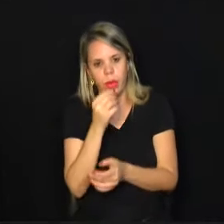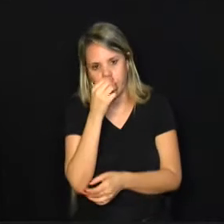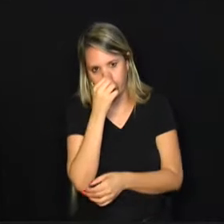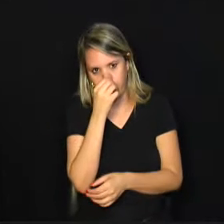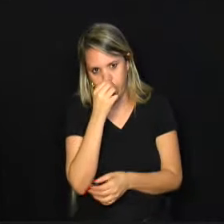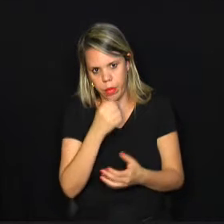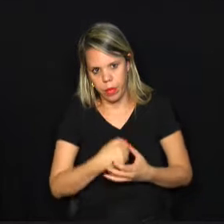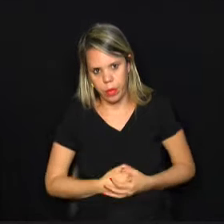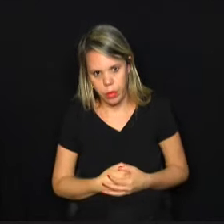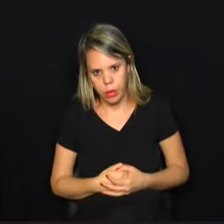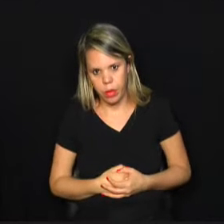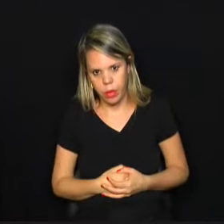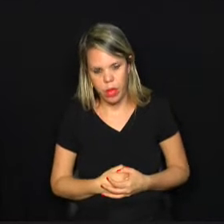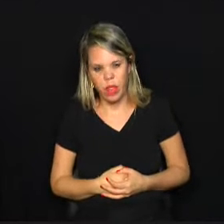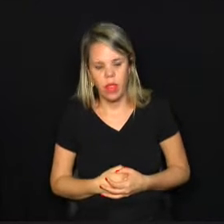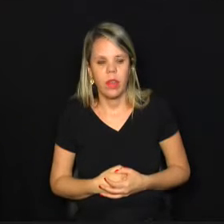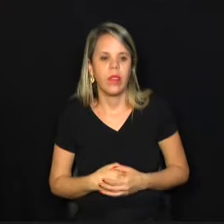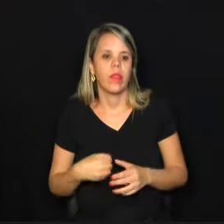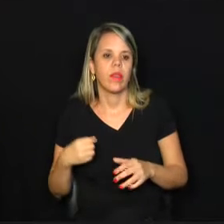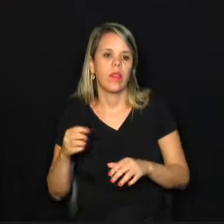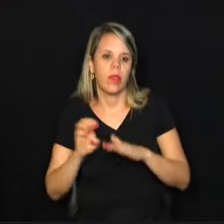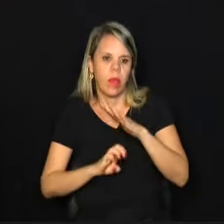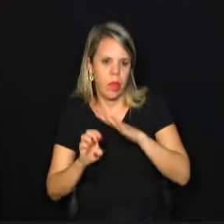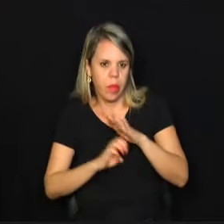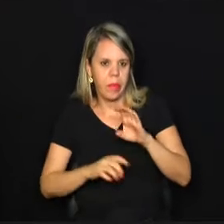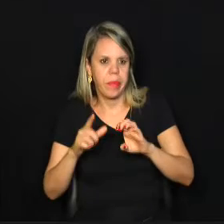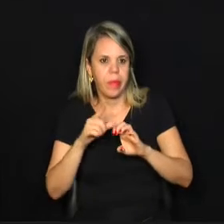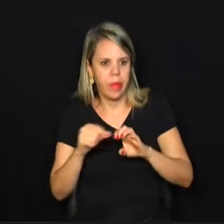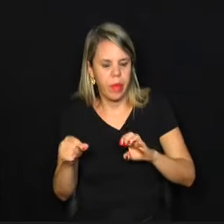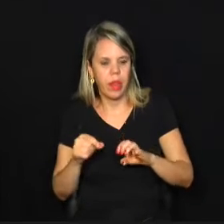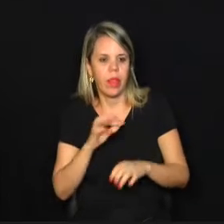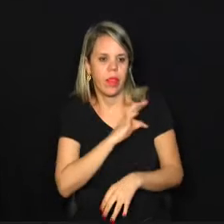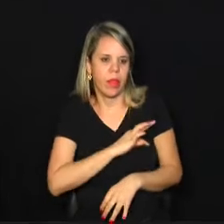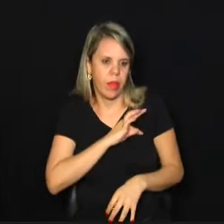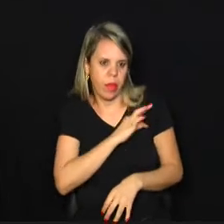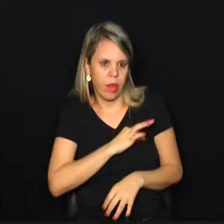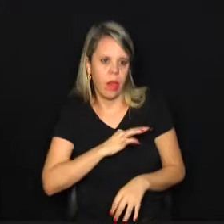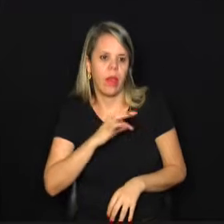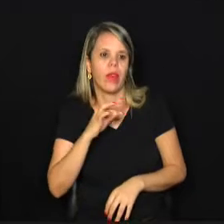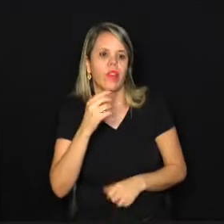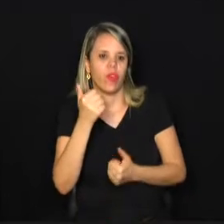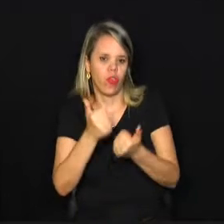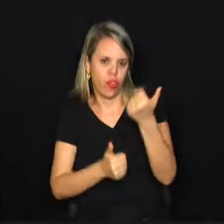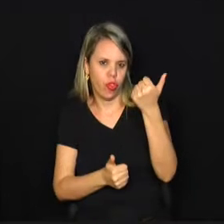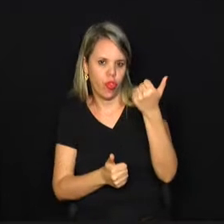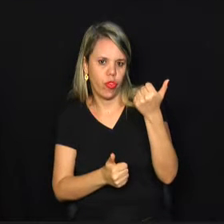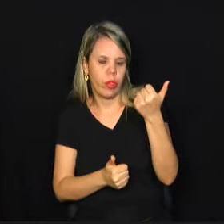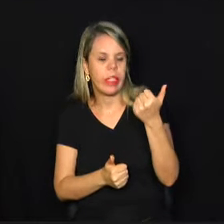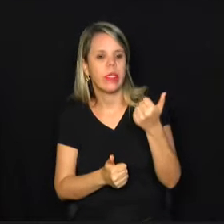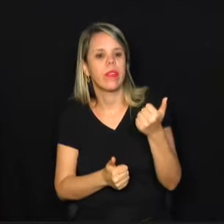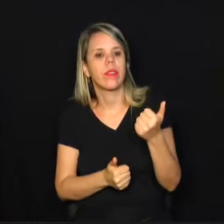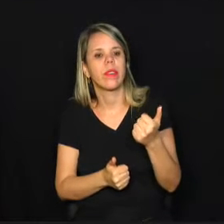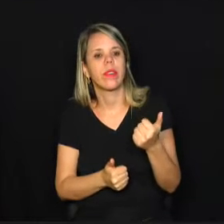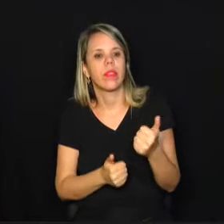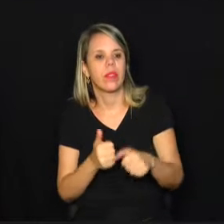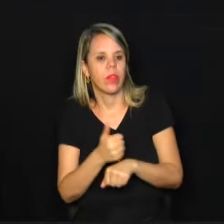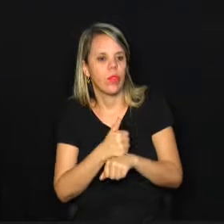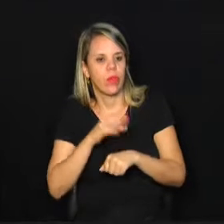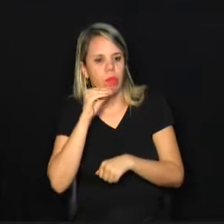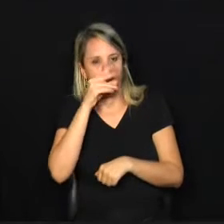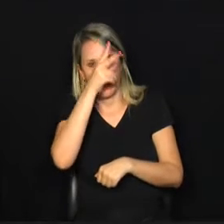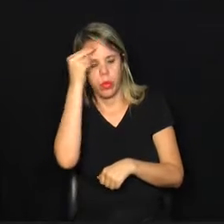licitações, pregoeiro, assistente técnico de diretoria. Isso são exclusivas para servidor